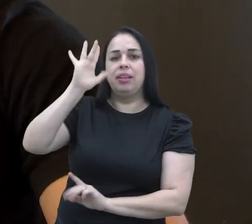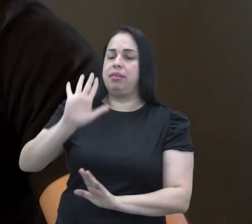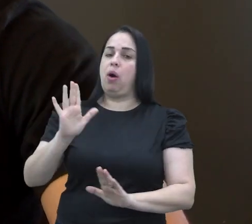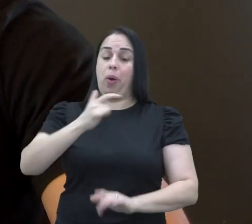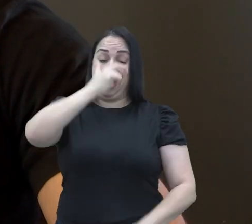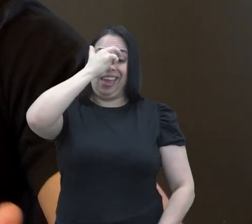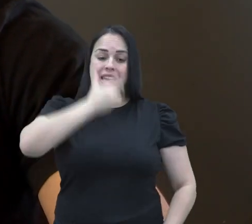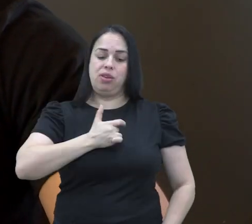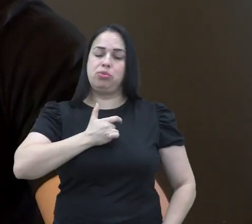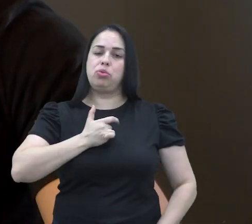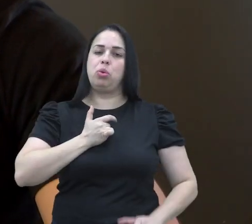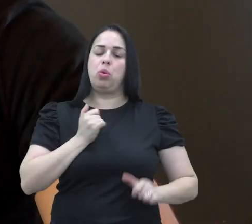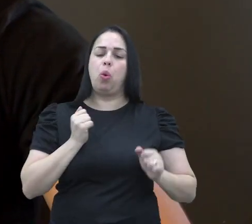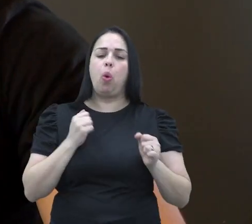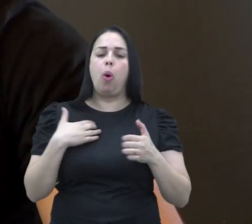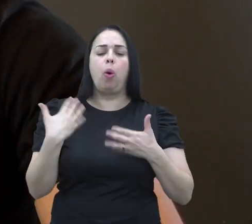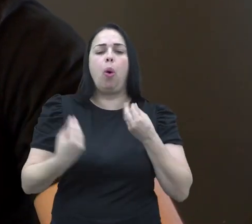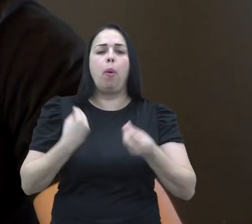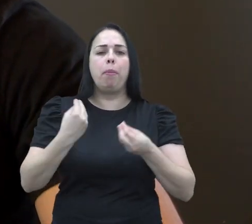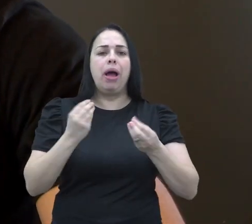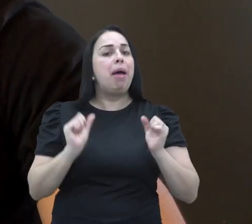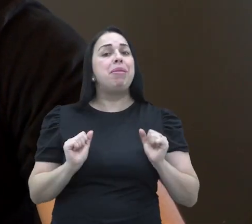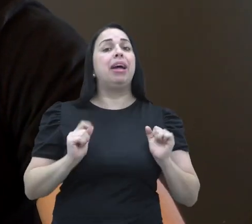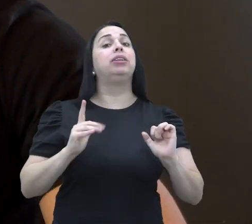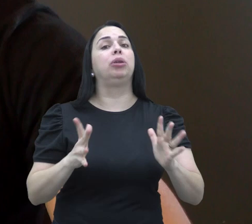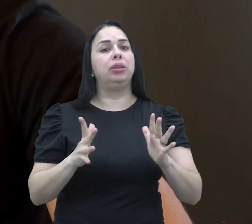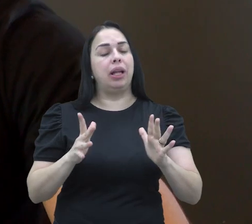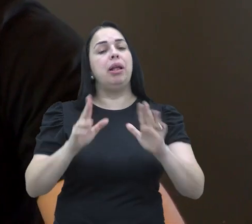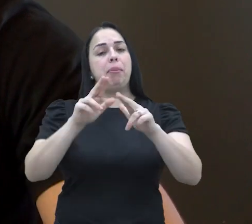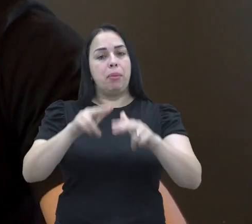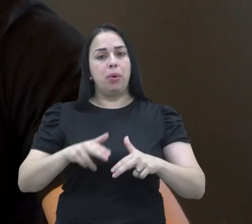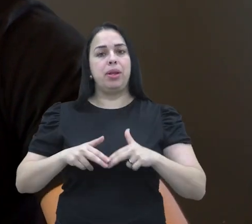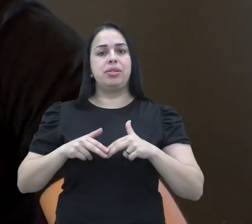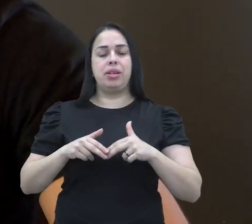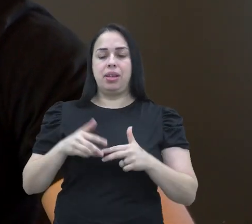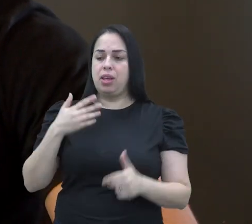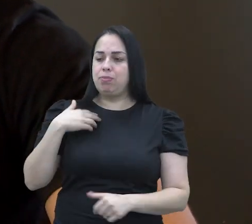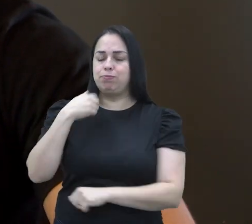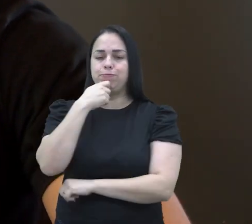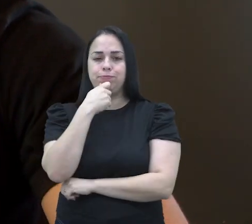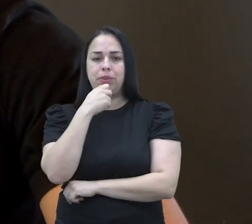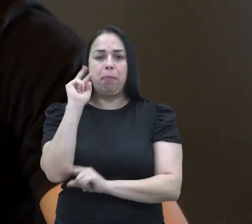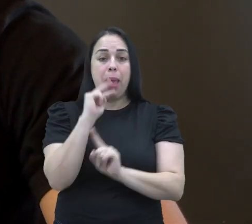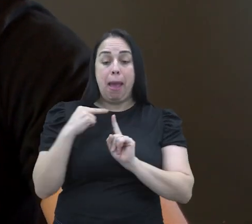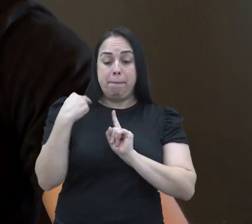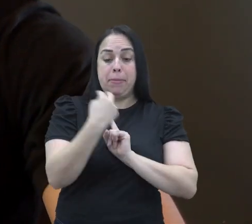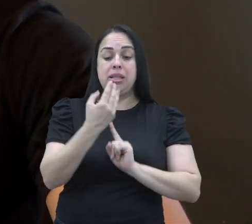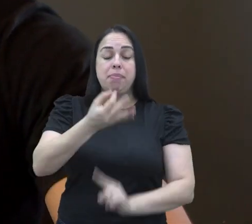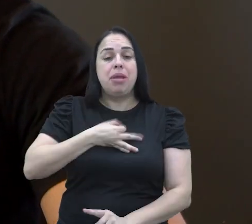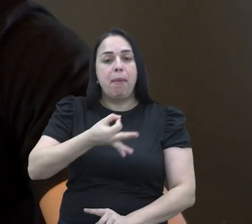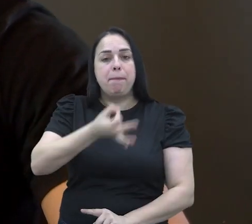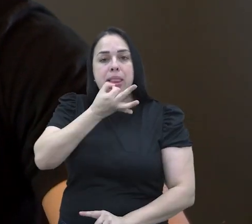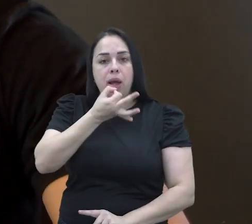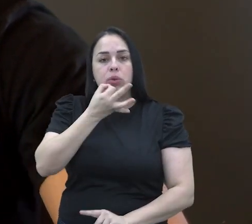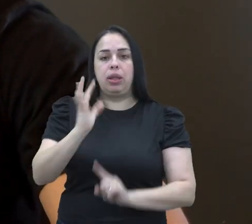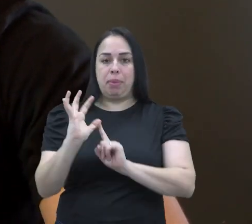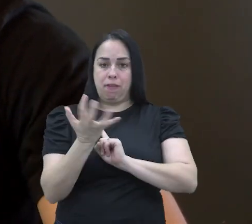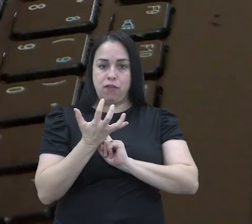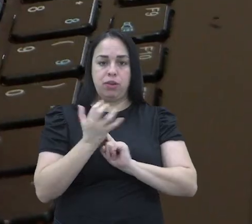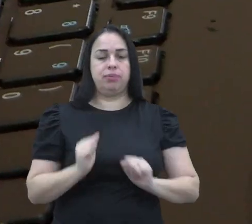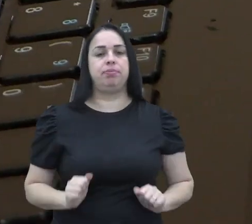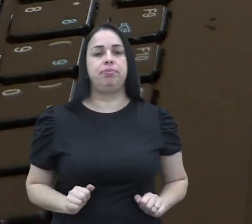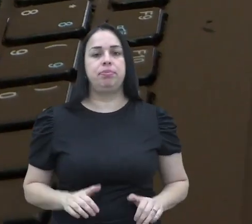somos responsáveis em como lidar com esse trabalho e com as pessoas. Então a astenia também está ligada a como eu vejo as coisas, como eu lido com as